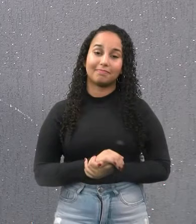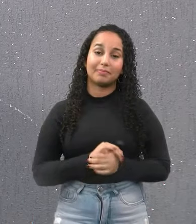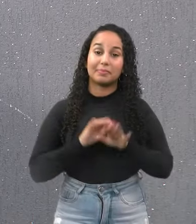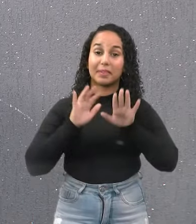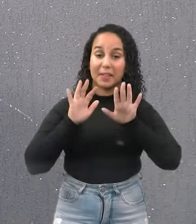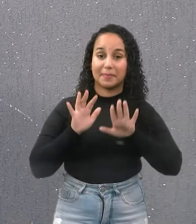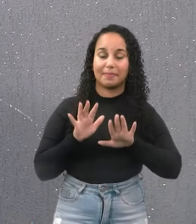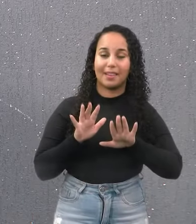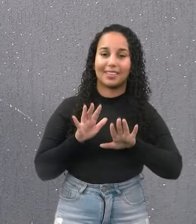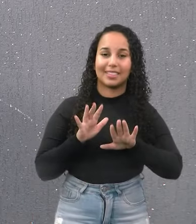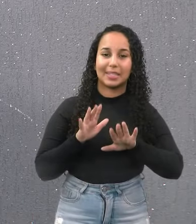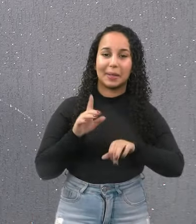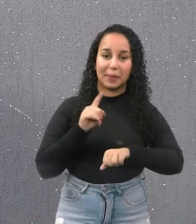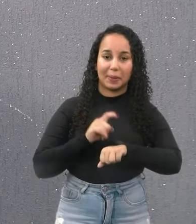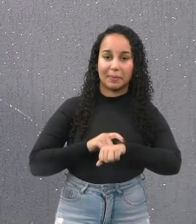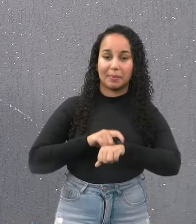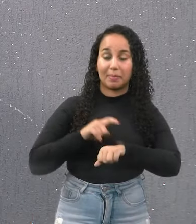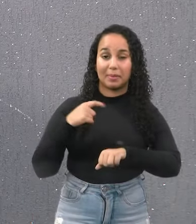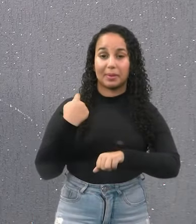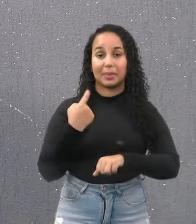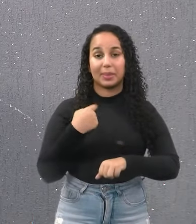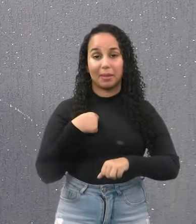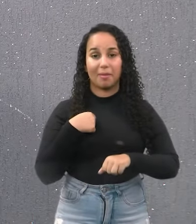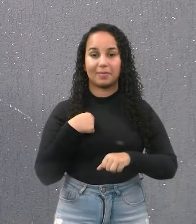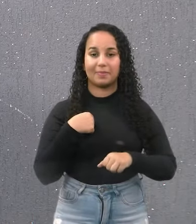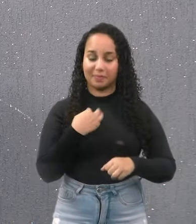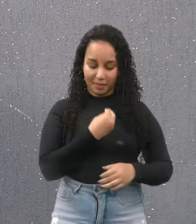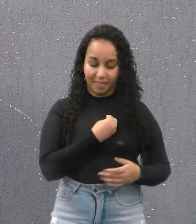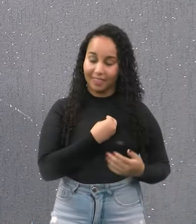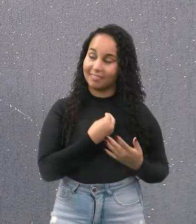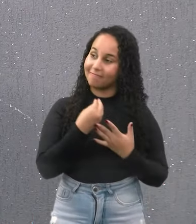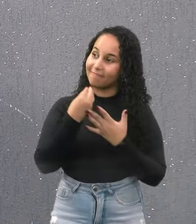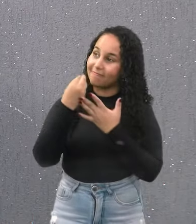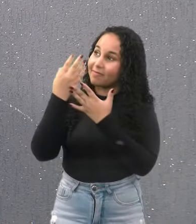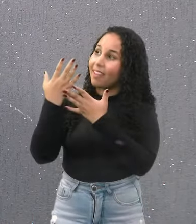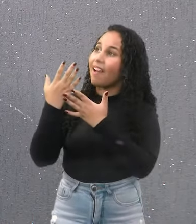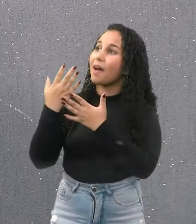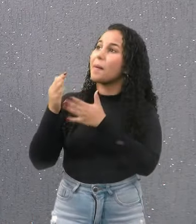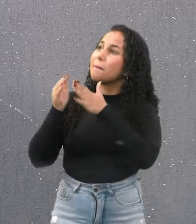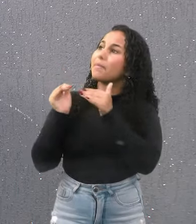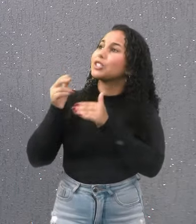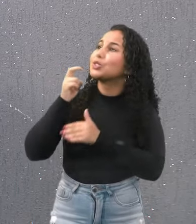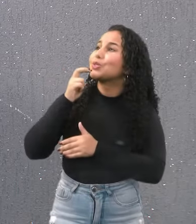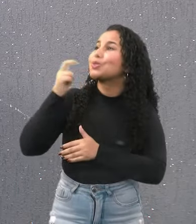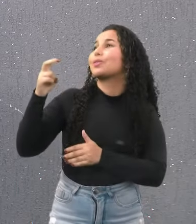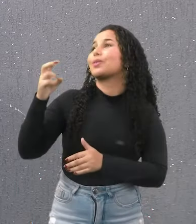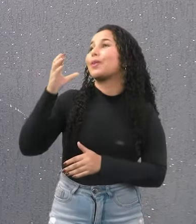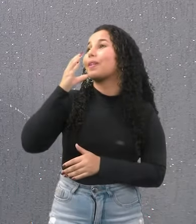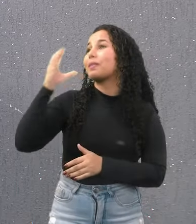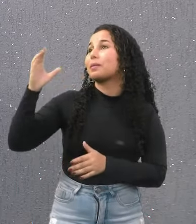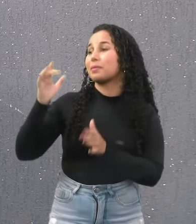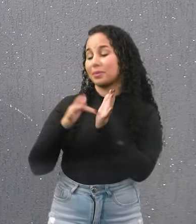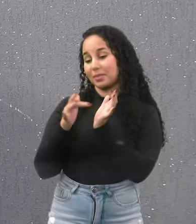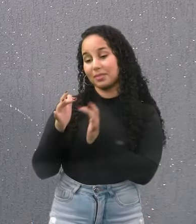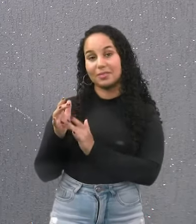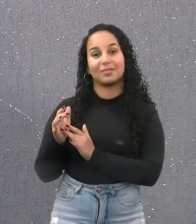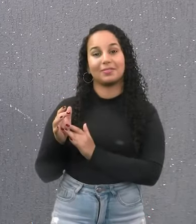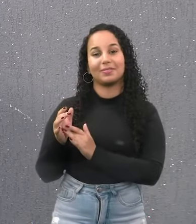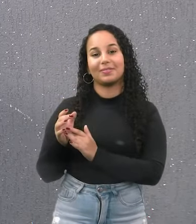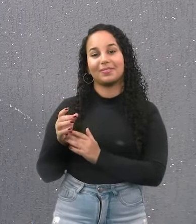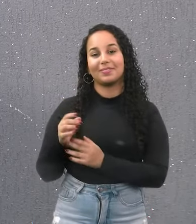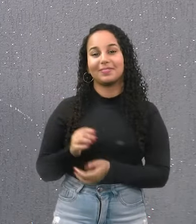mas a partir do momento que nós nos entregamos, que nós pedimos socorro,